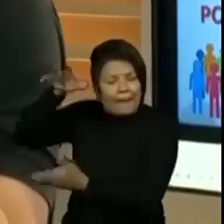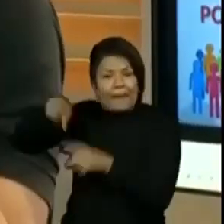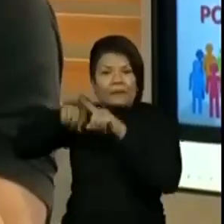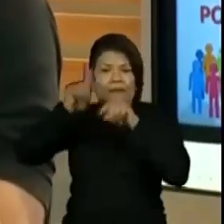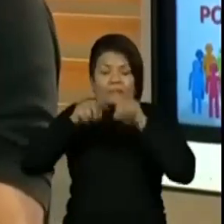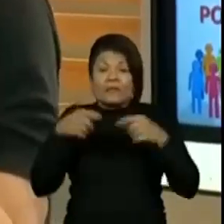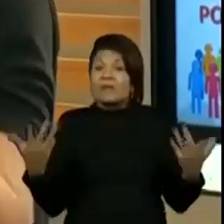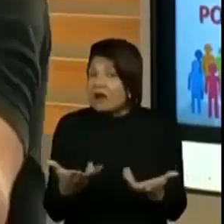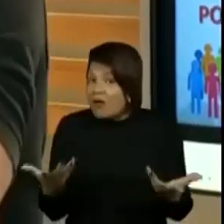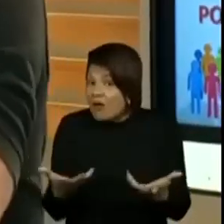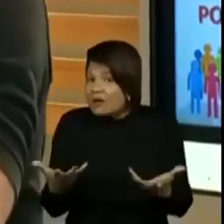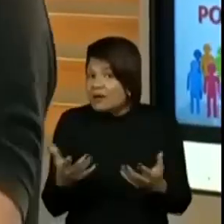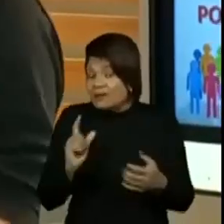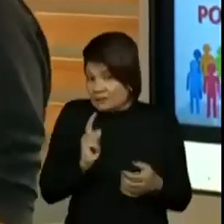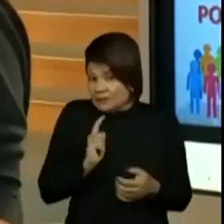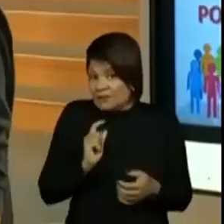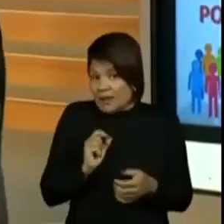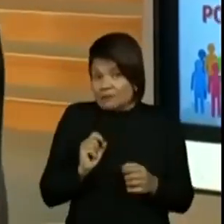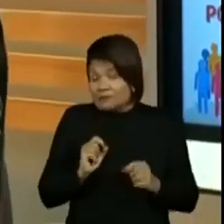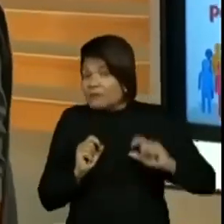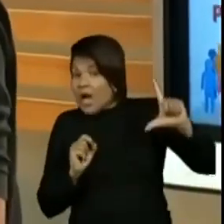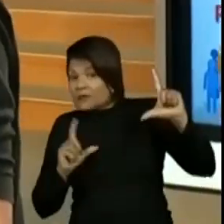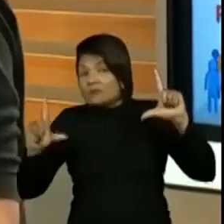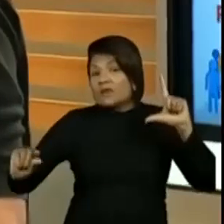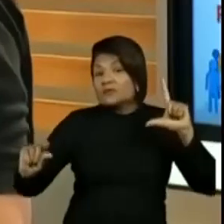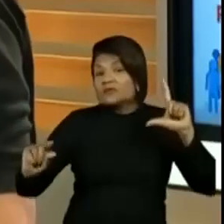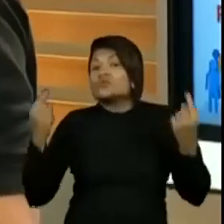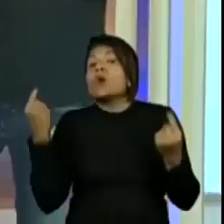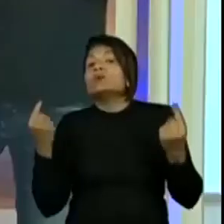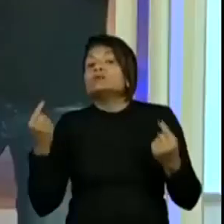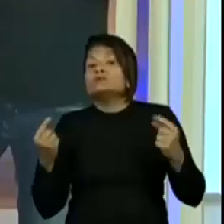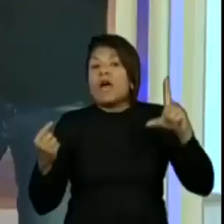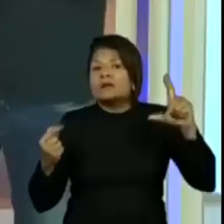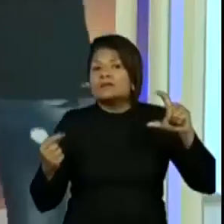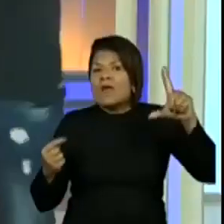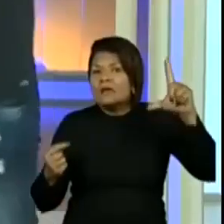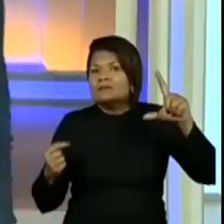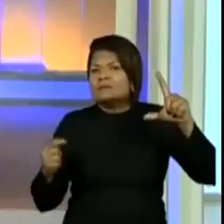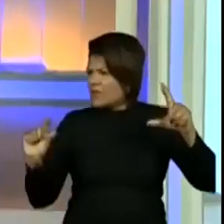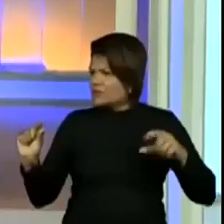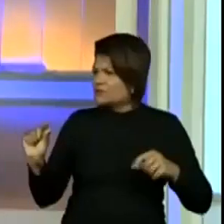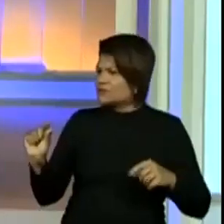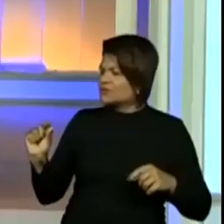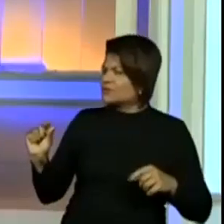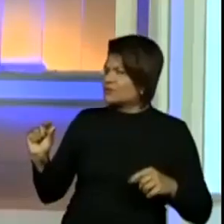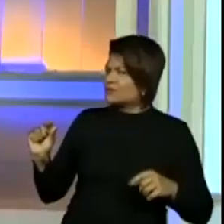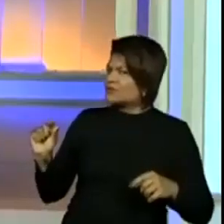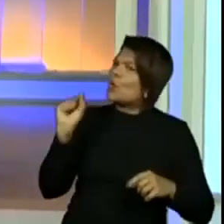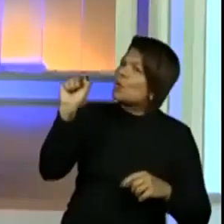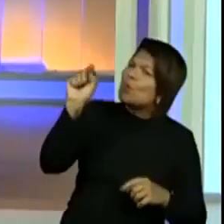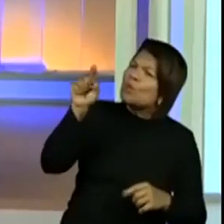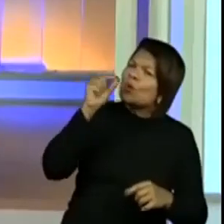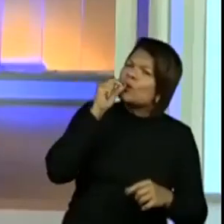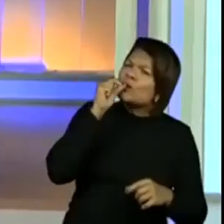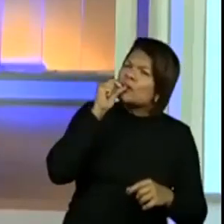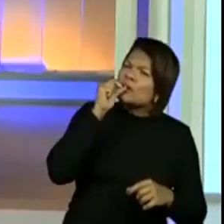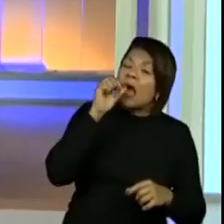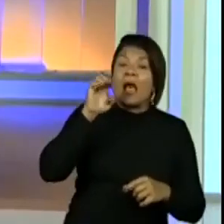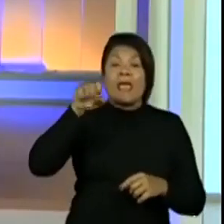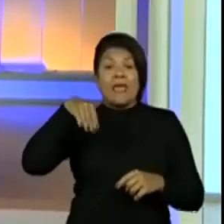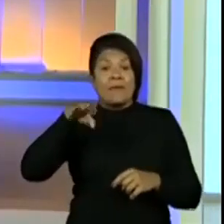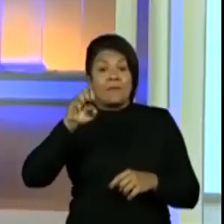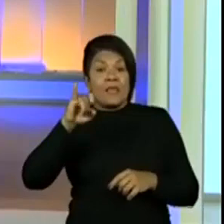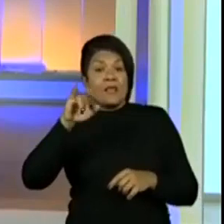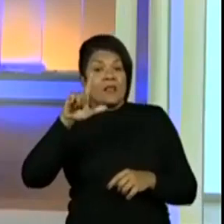recursos naturais estão sendo mais ou menos consumidos. Mais, menos. Deixa eu ver aqui. A Emily